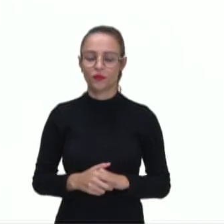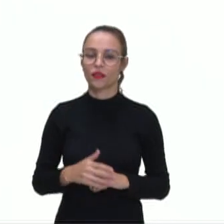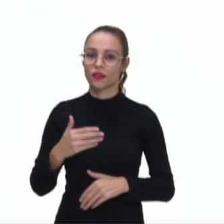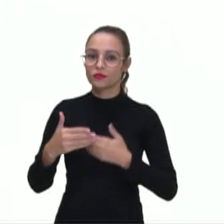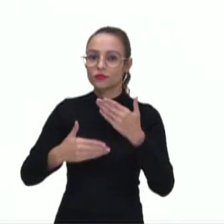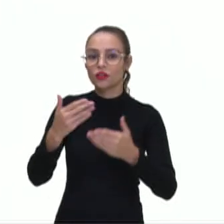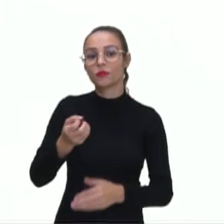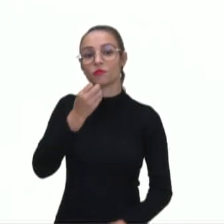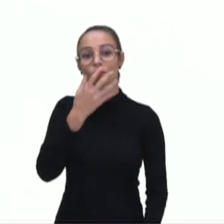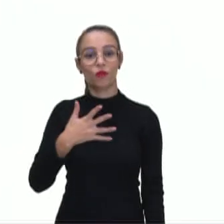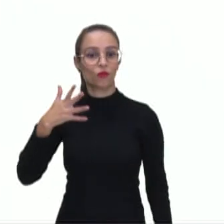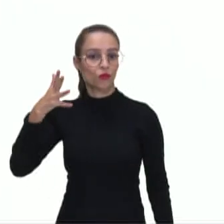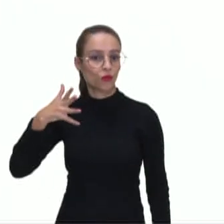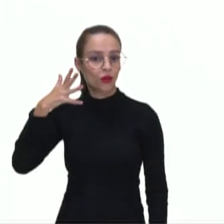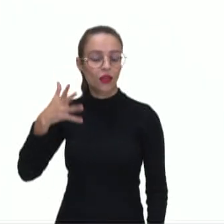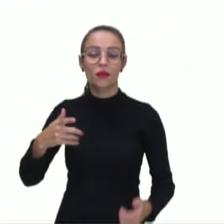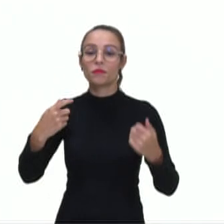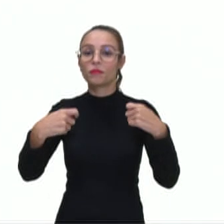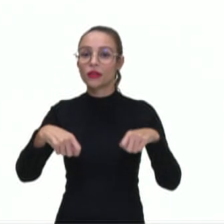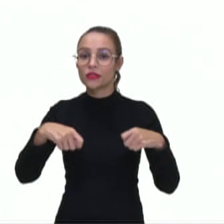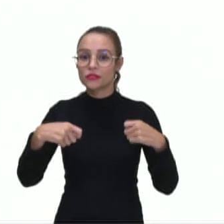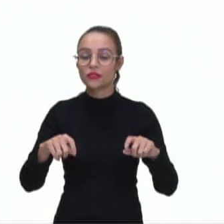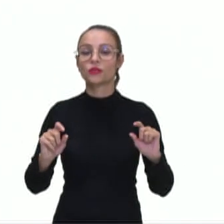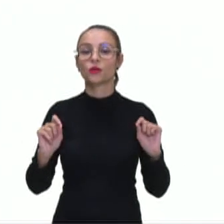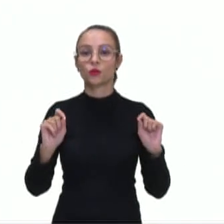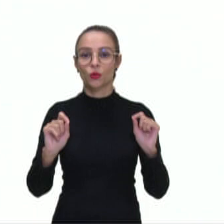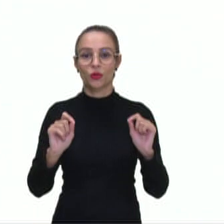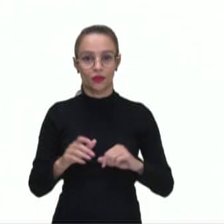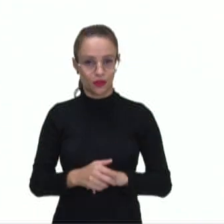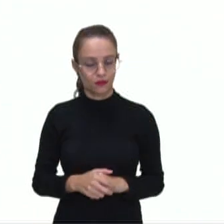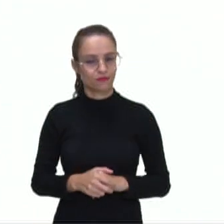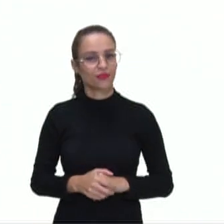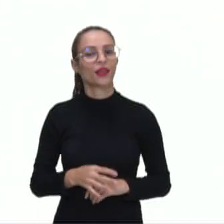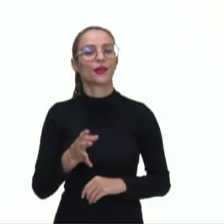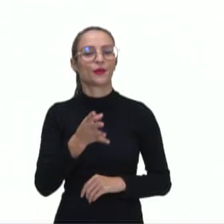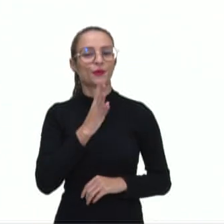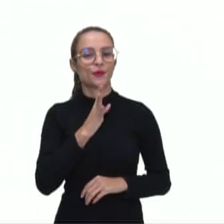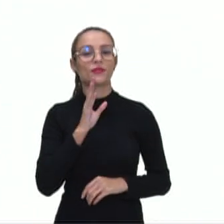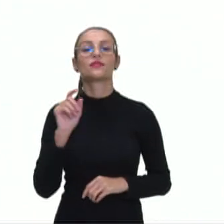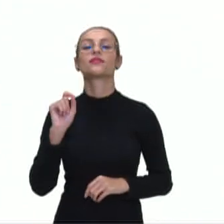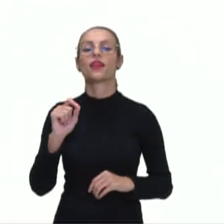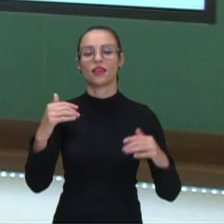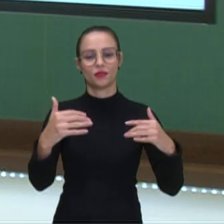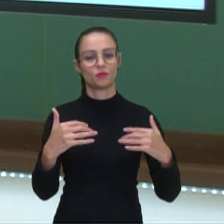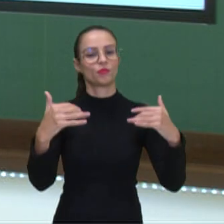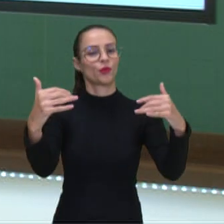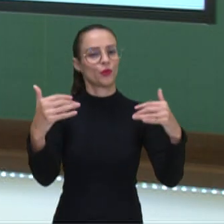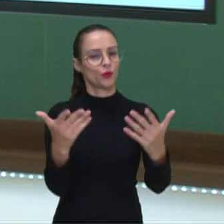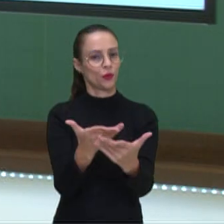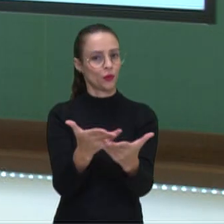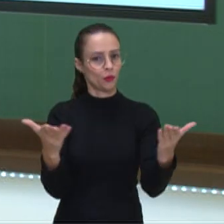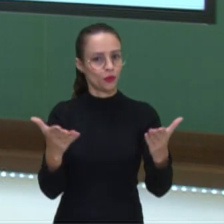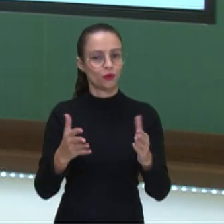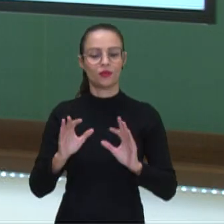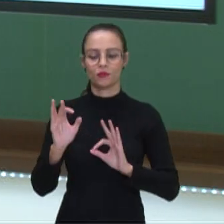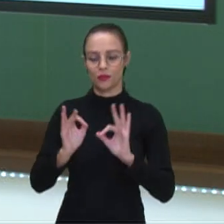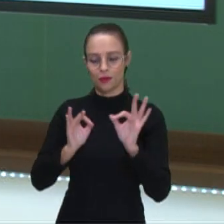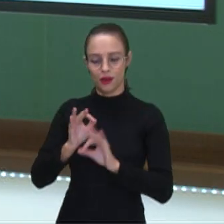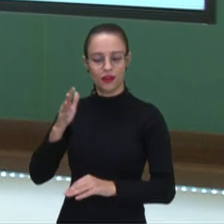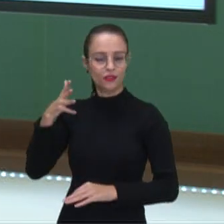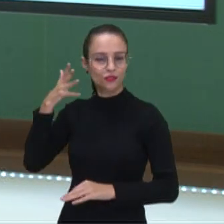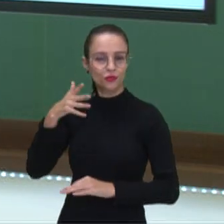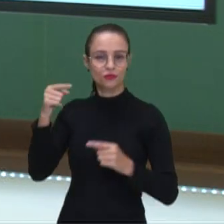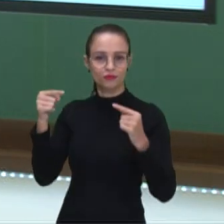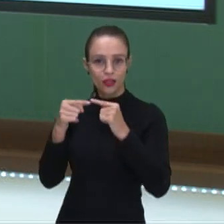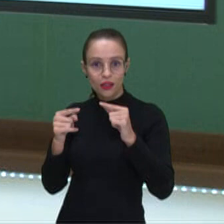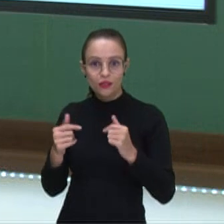uma boa oratória é necessário, né, gente, conhecer o público, preparar o discurso adequado para